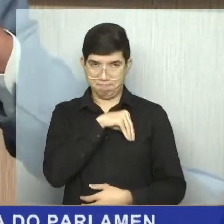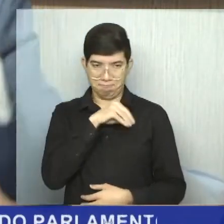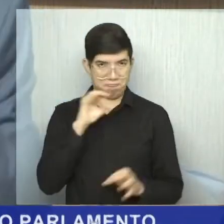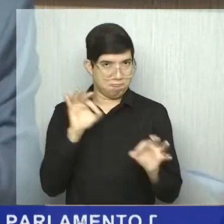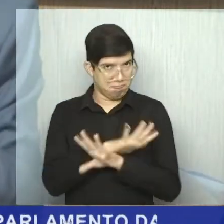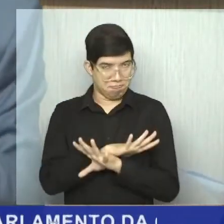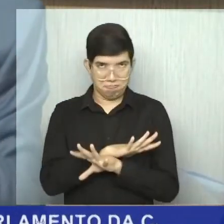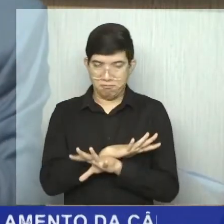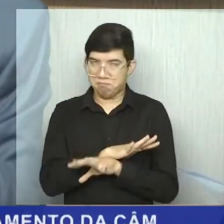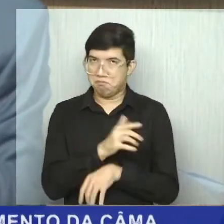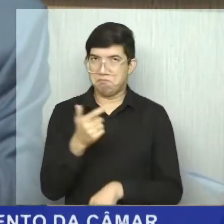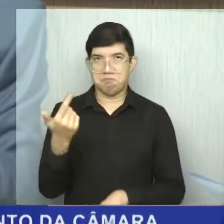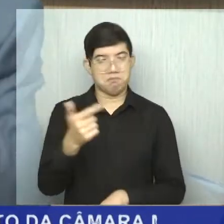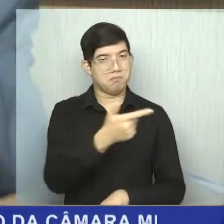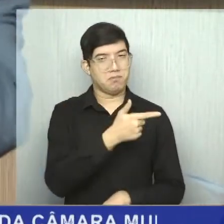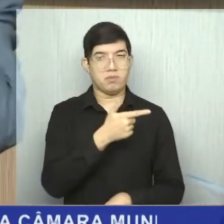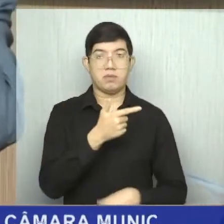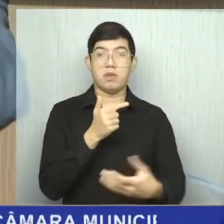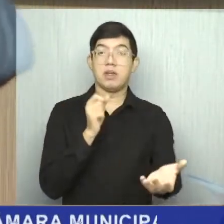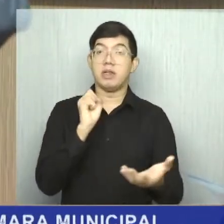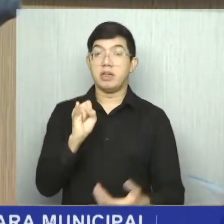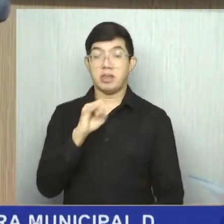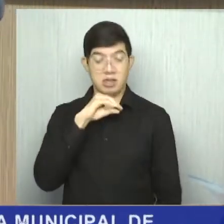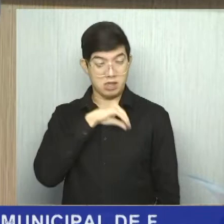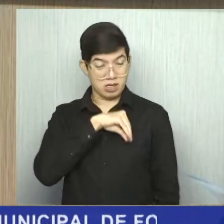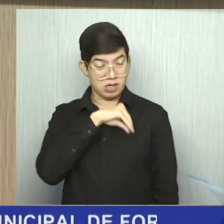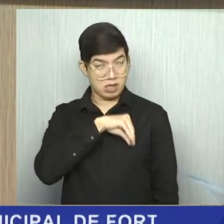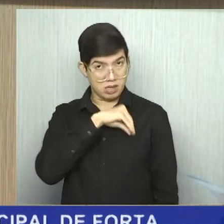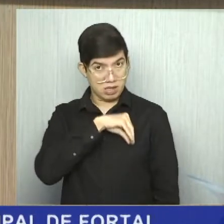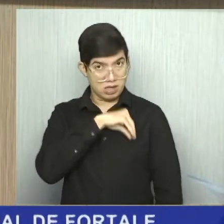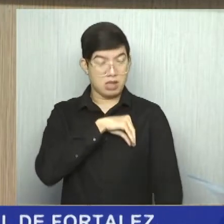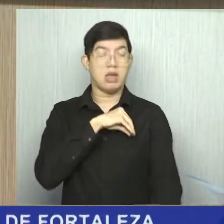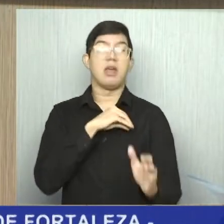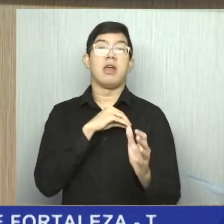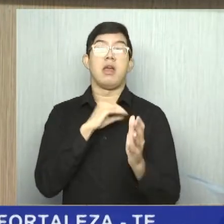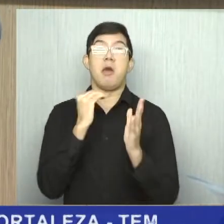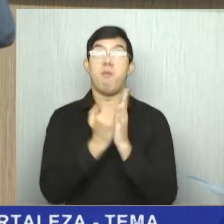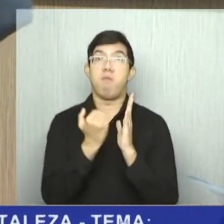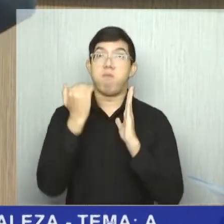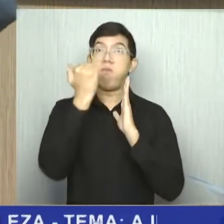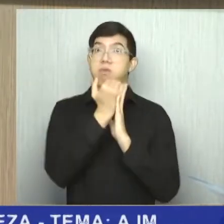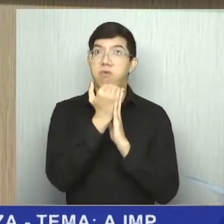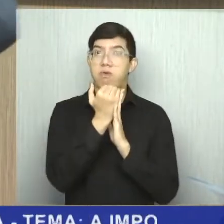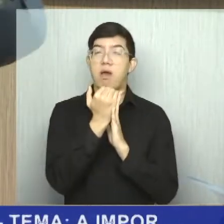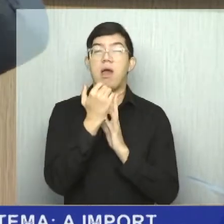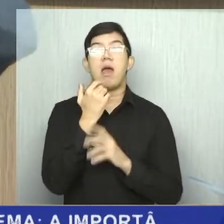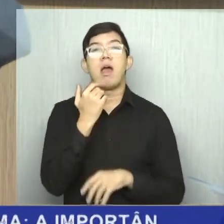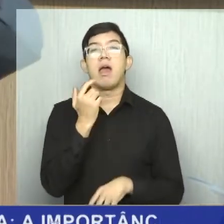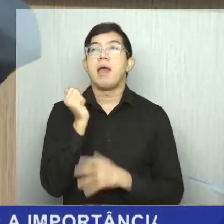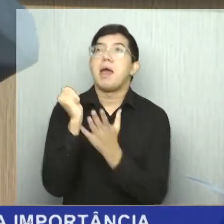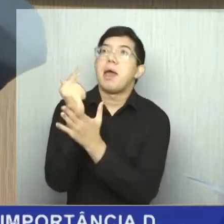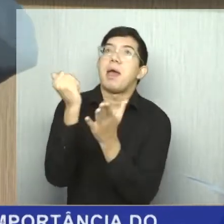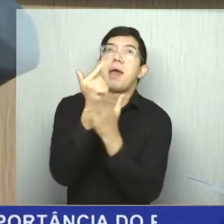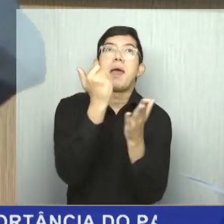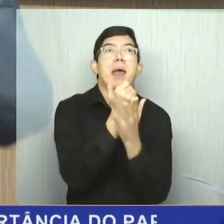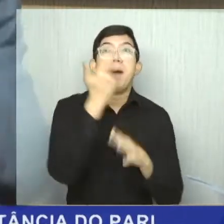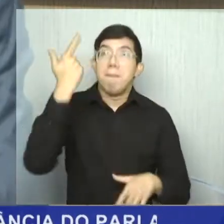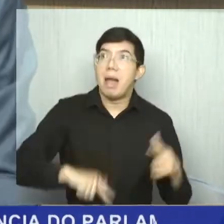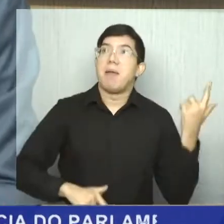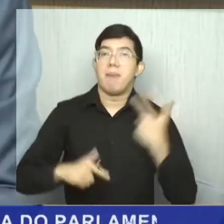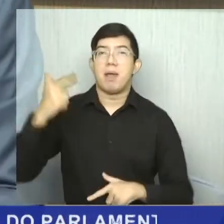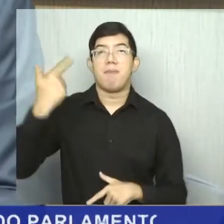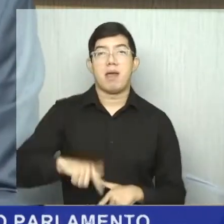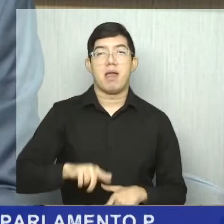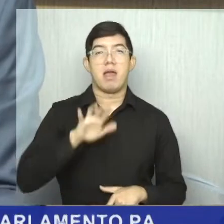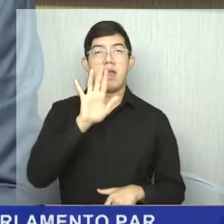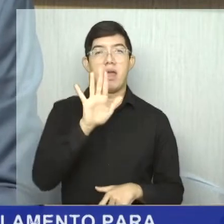Nenhum tem, porque quando você melhora de renda, a expectativa de consumo foge. Sabe, são os ricos burgueses do Ceará, de Fortaleza,